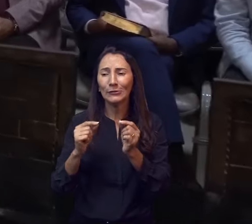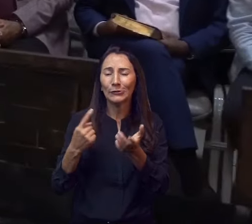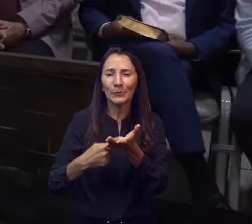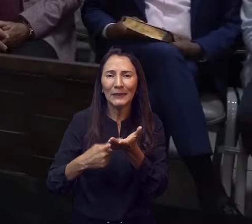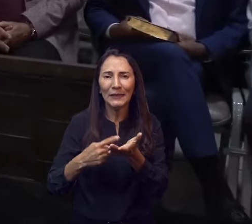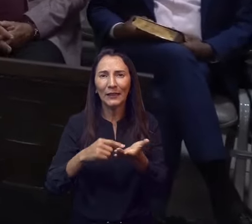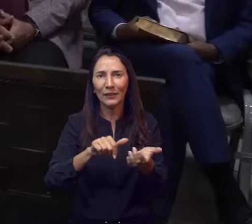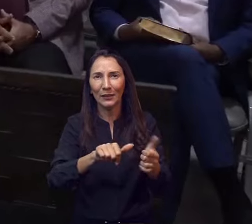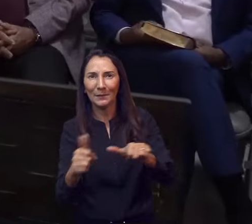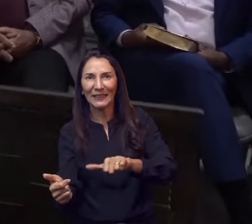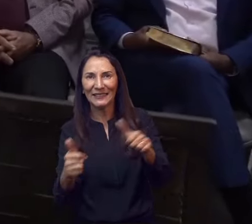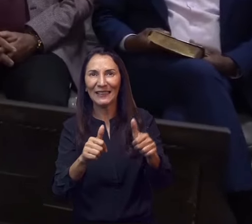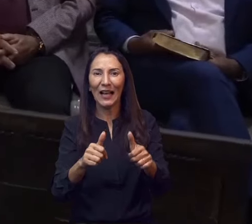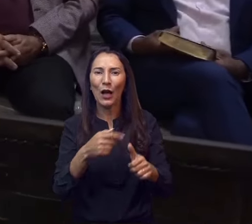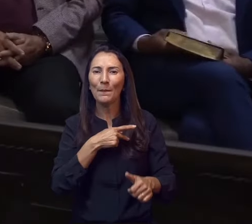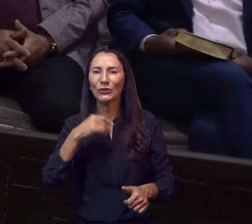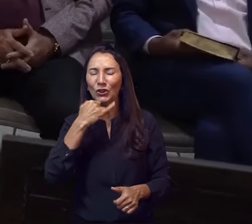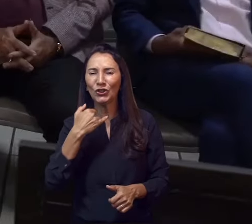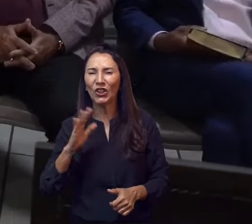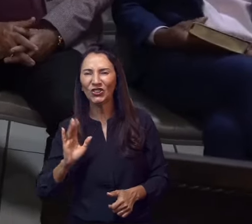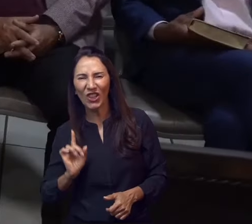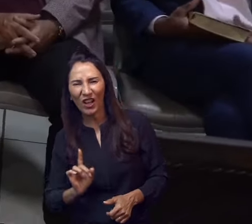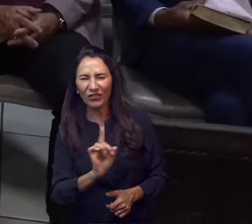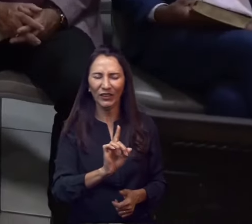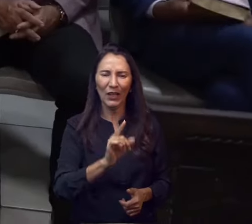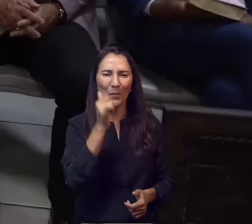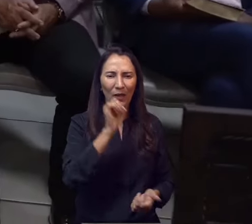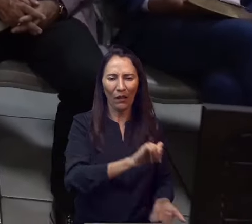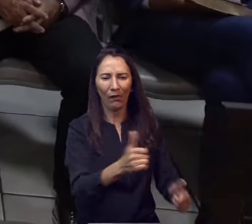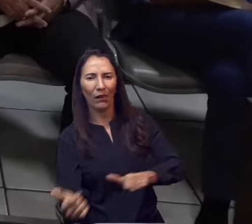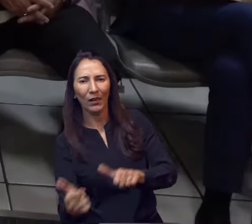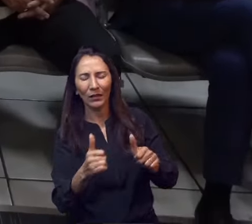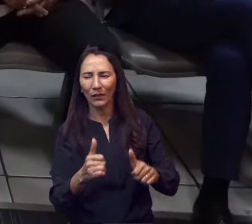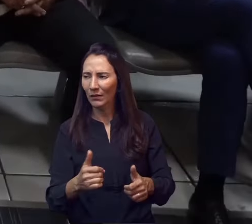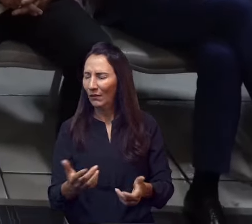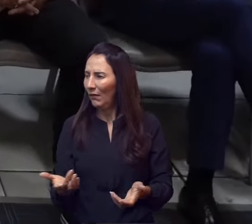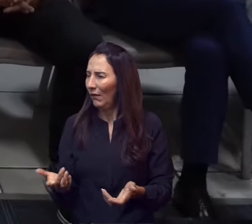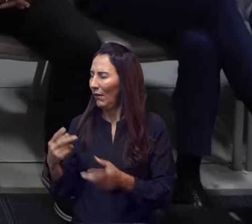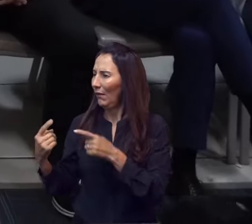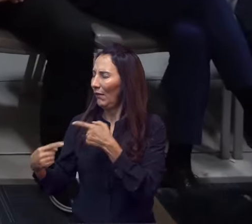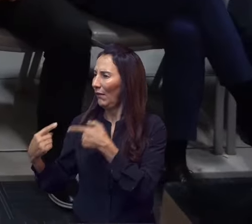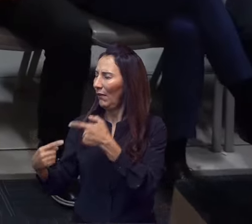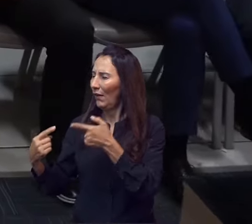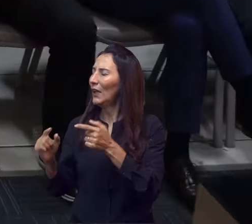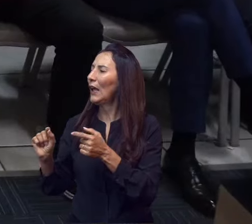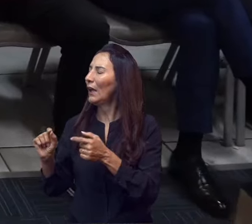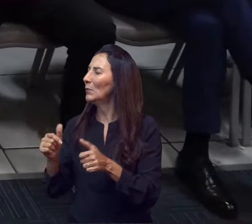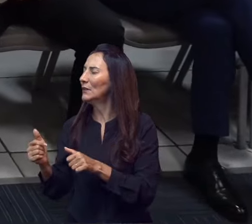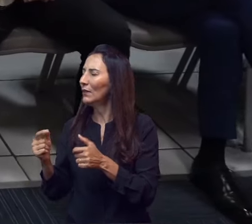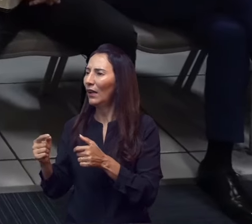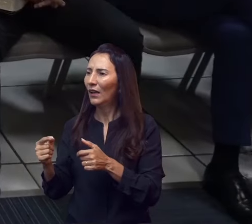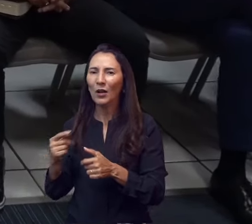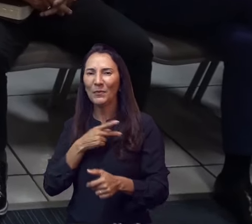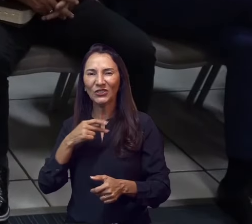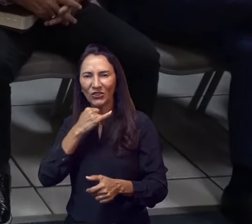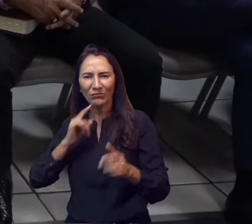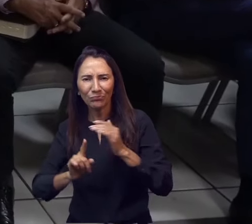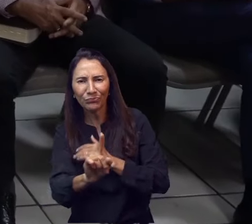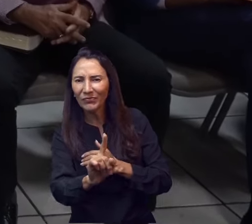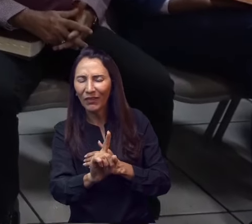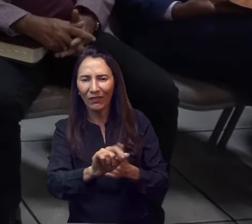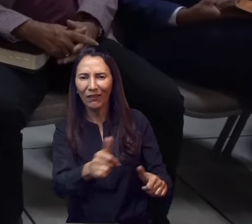o Jorge já tinha batizado a mulher foi uma merda os detalhes quem tava quem tava aqui ontem Ouviu né quem